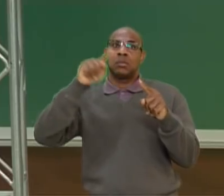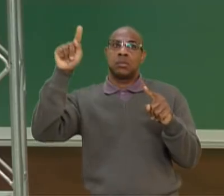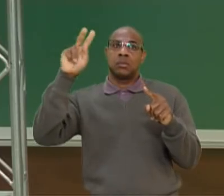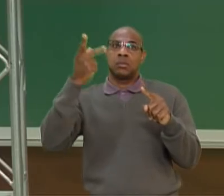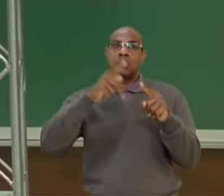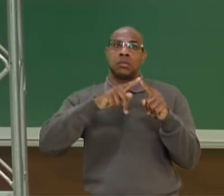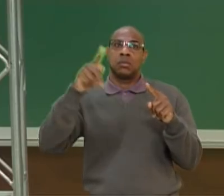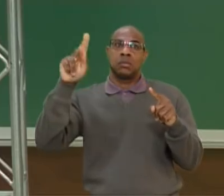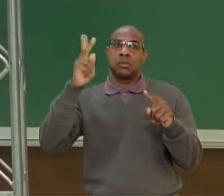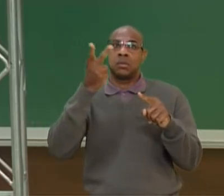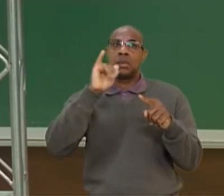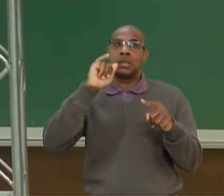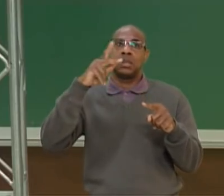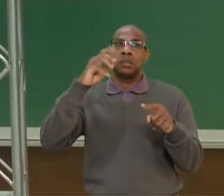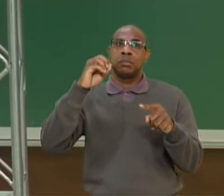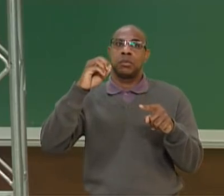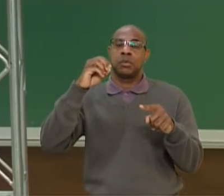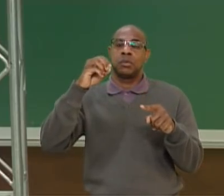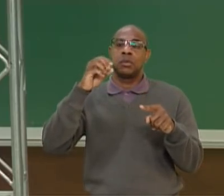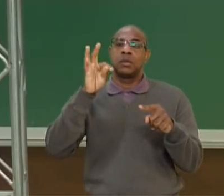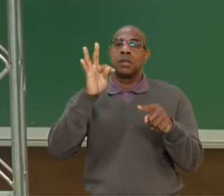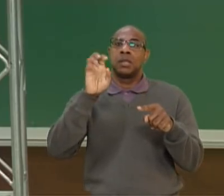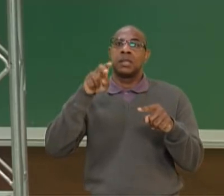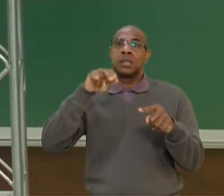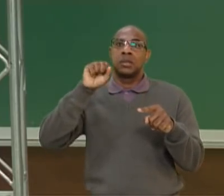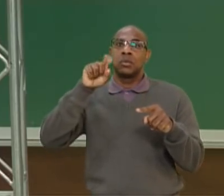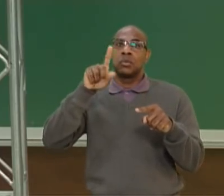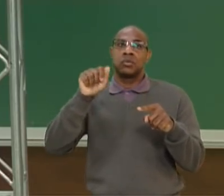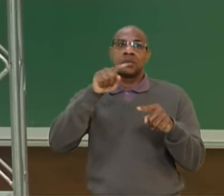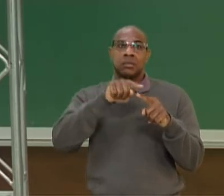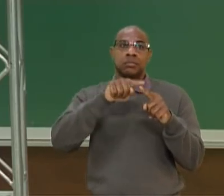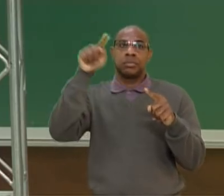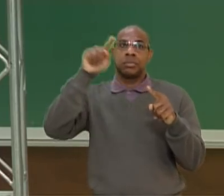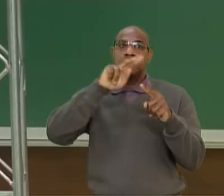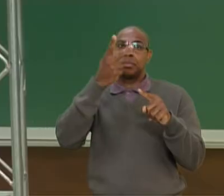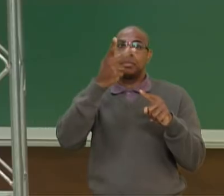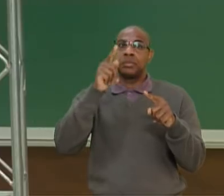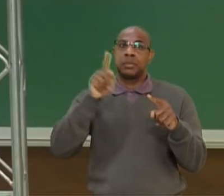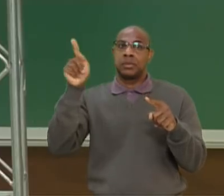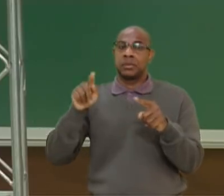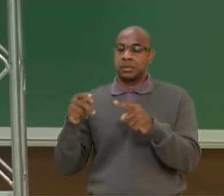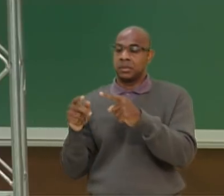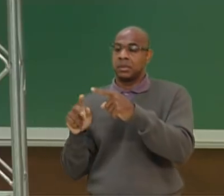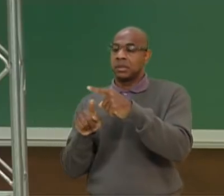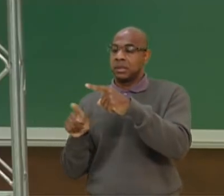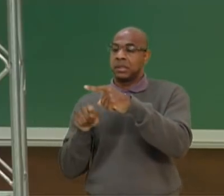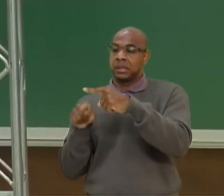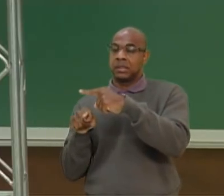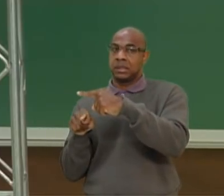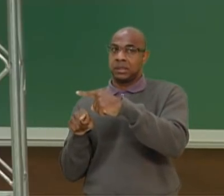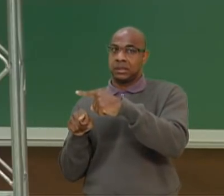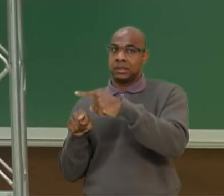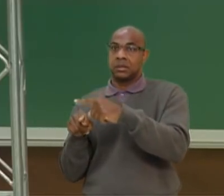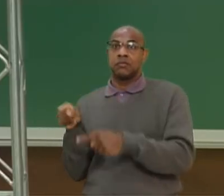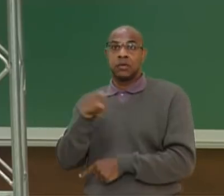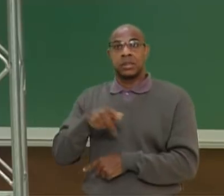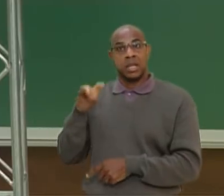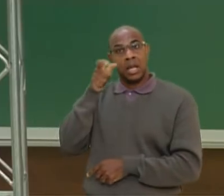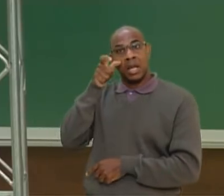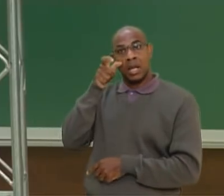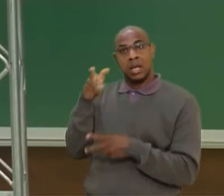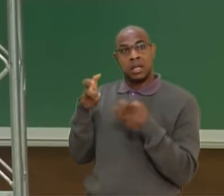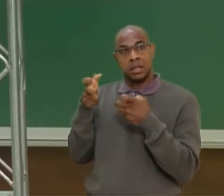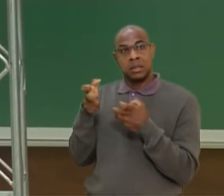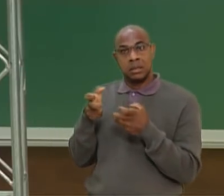Z. Então, ou seja, já que é aquele conselho que eu sempre dou, estamos na frente da televisão assistindo, colocar